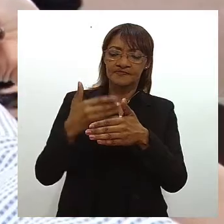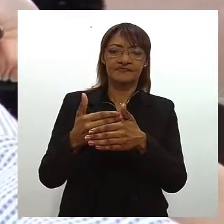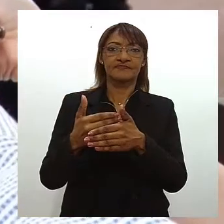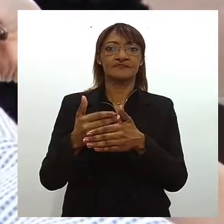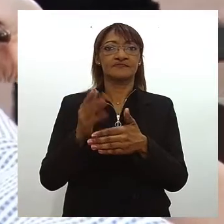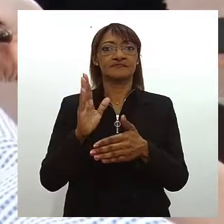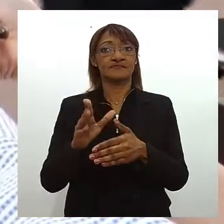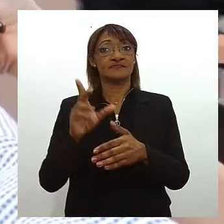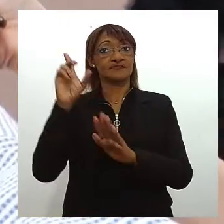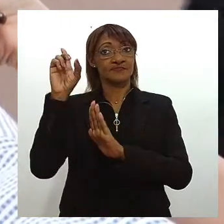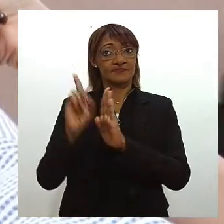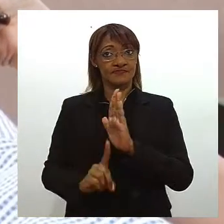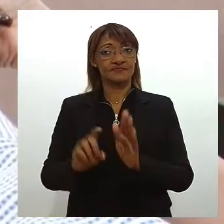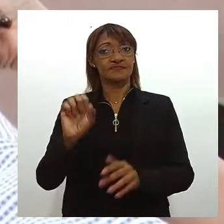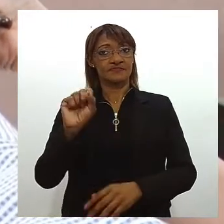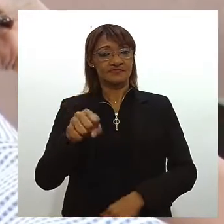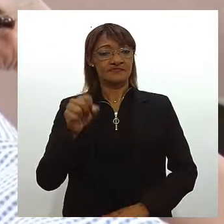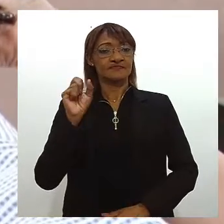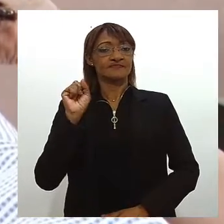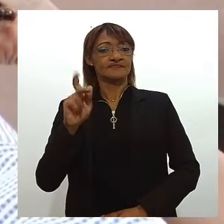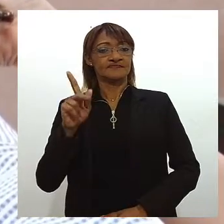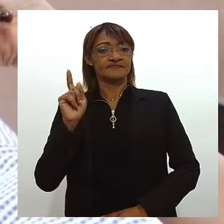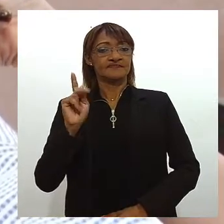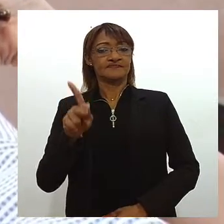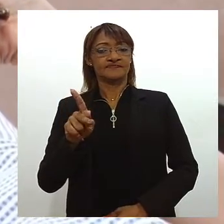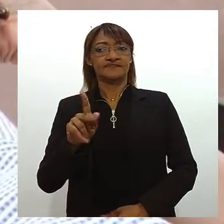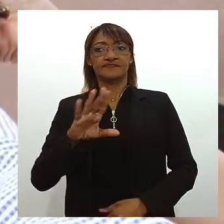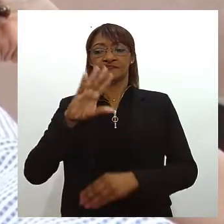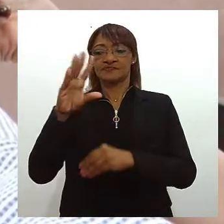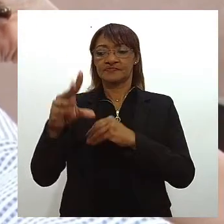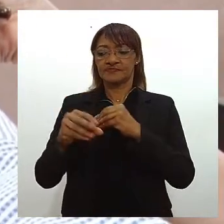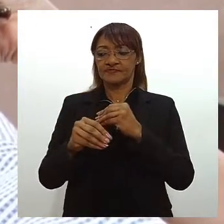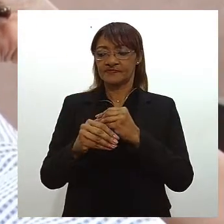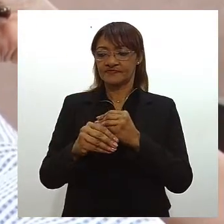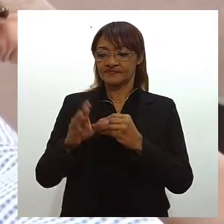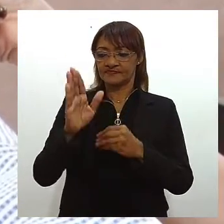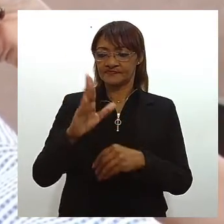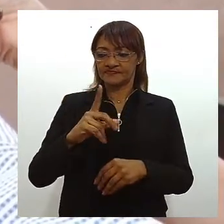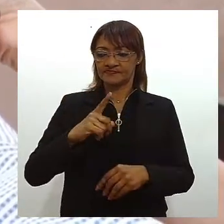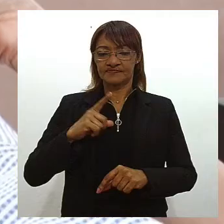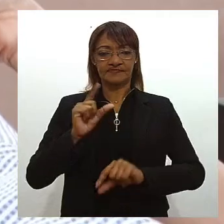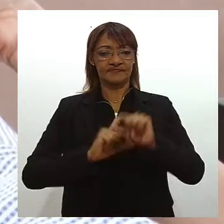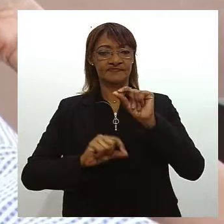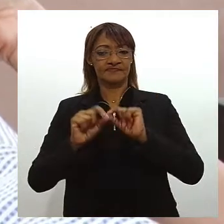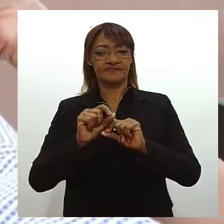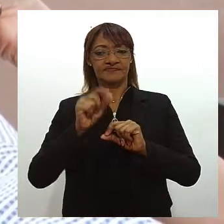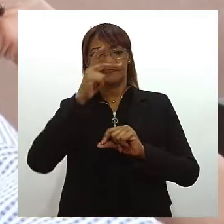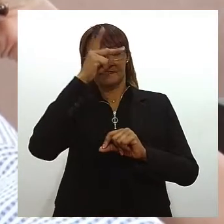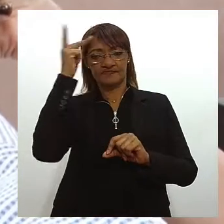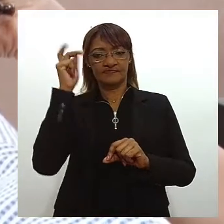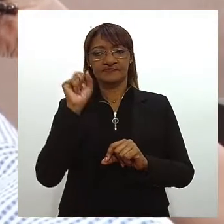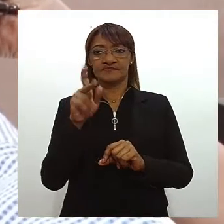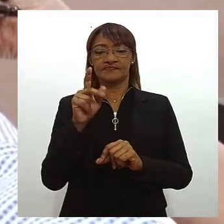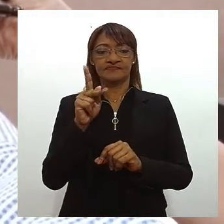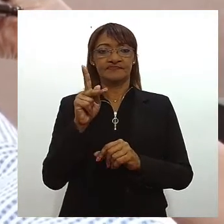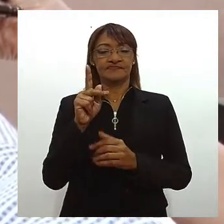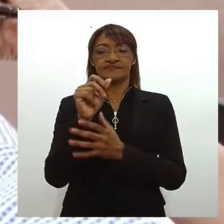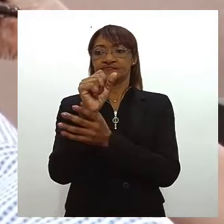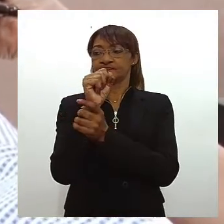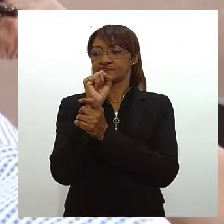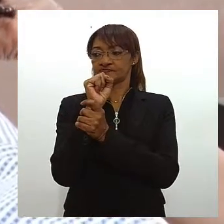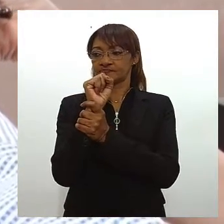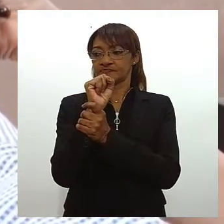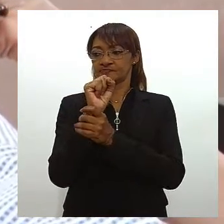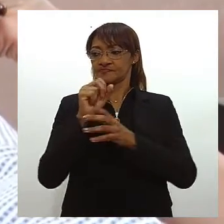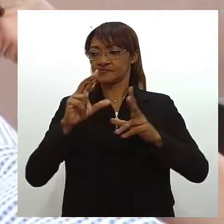a sua aposentadoria. Com o que foi implementado, com o que foi construído, os aposentados estão garantidos os seus